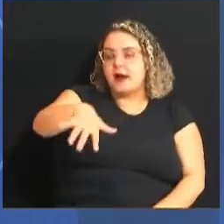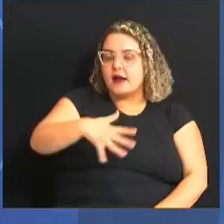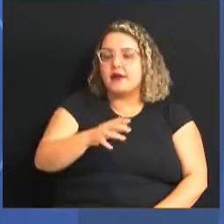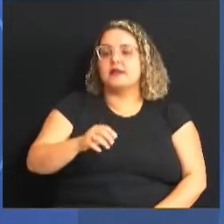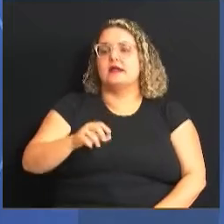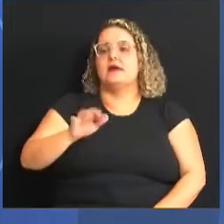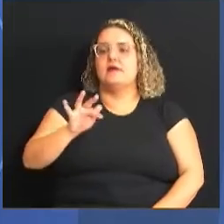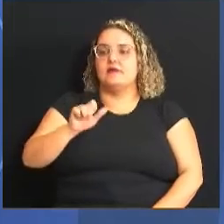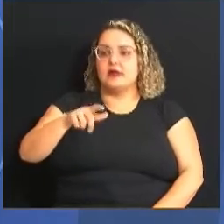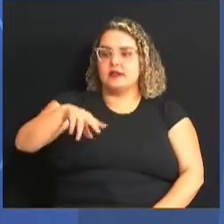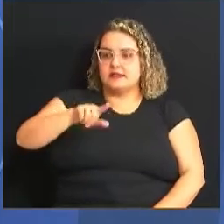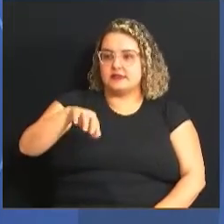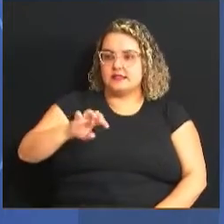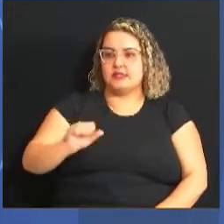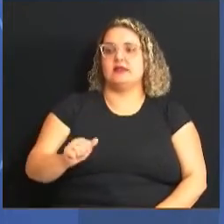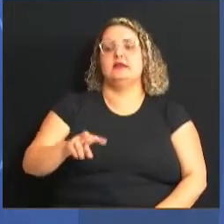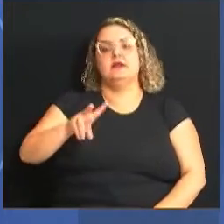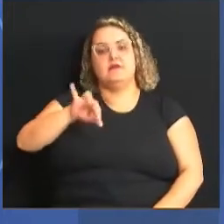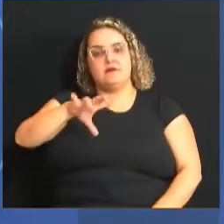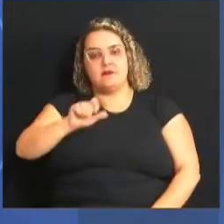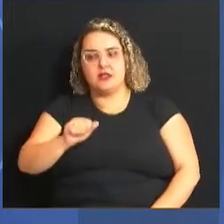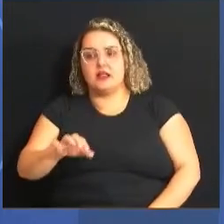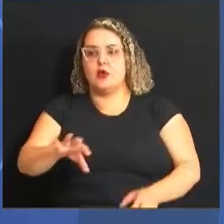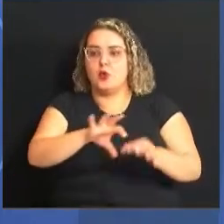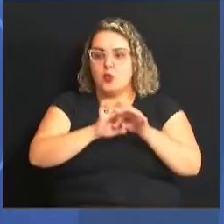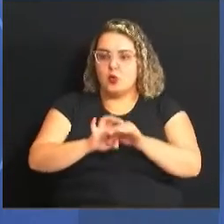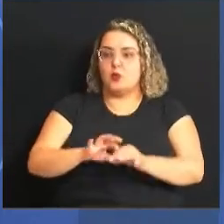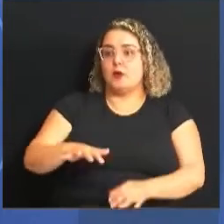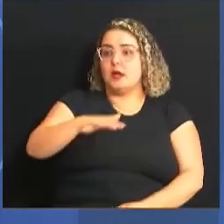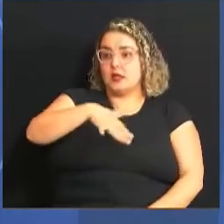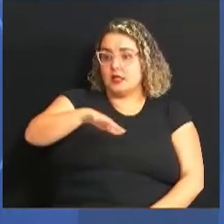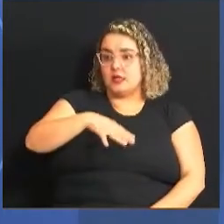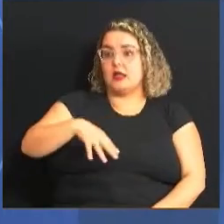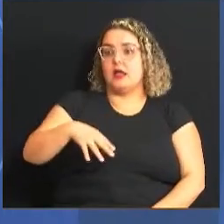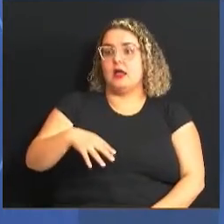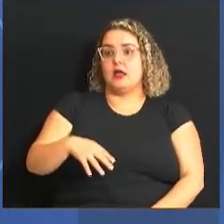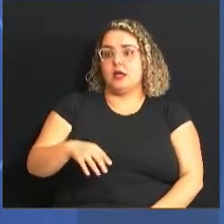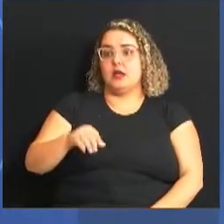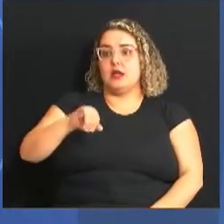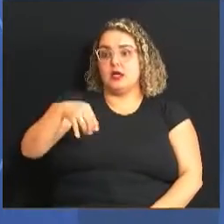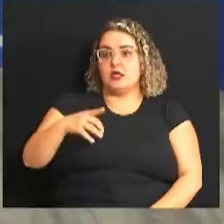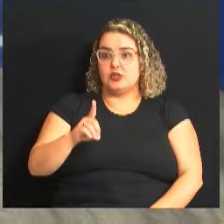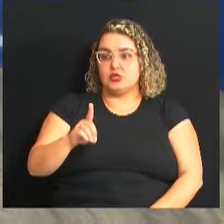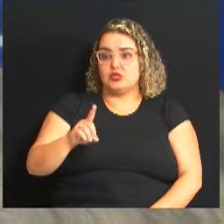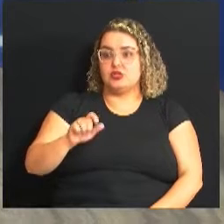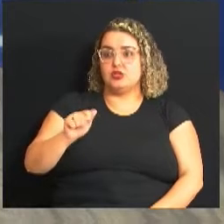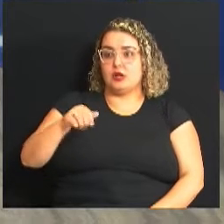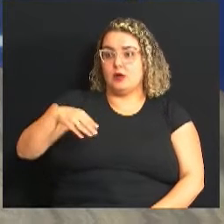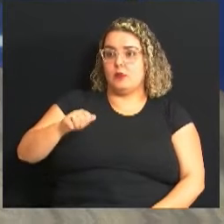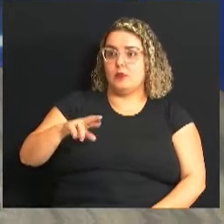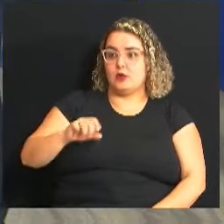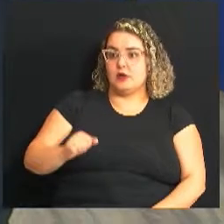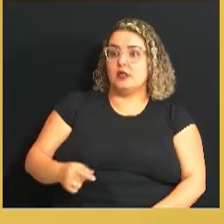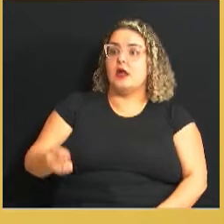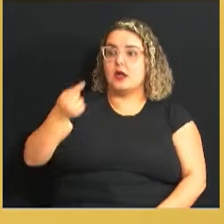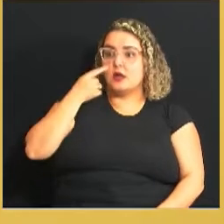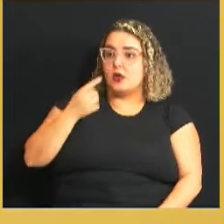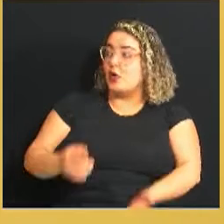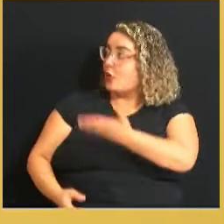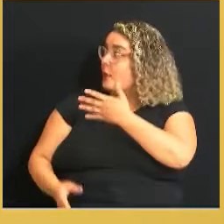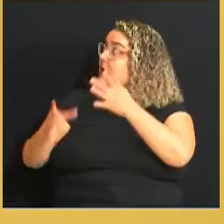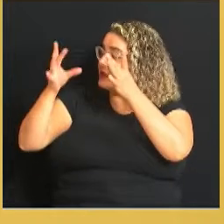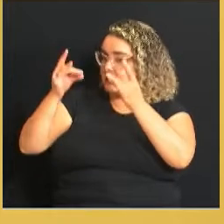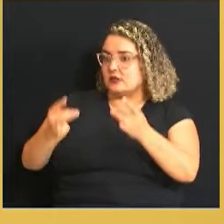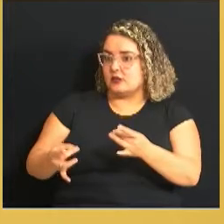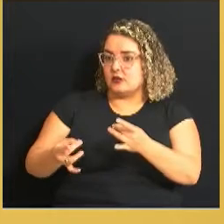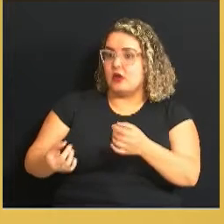Valença 2, Vila União e lá na região noroeste, Jardim Amorês, aqui aparece com mais detalhes. Vamos voltar